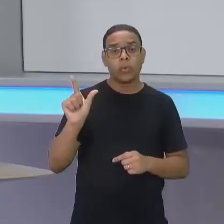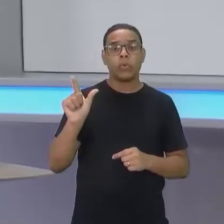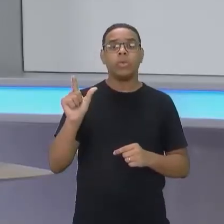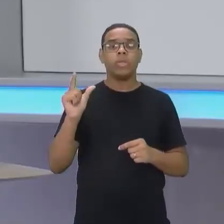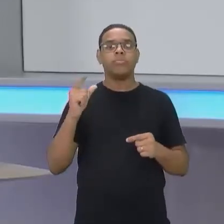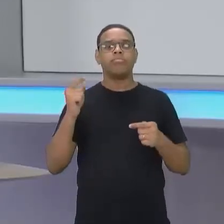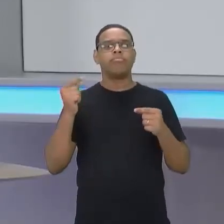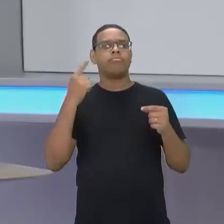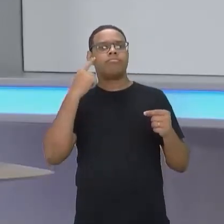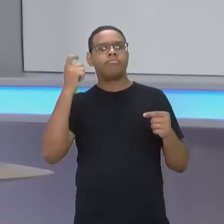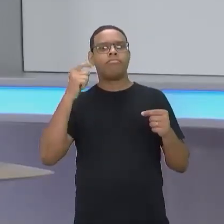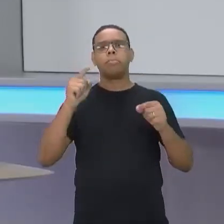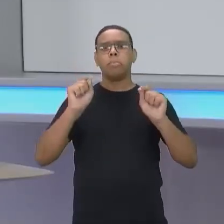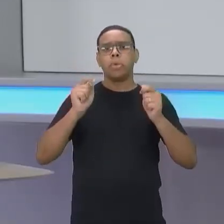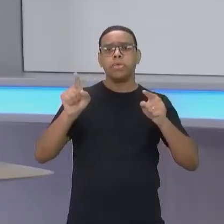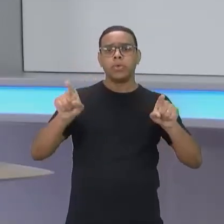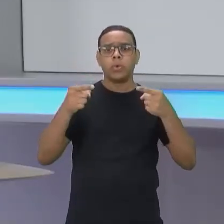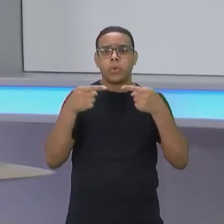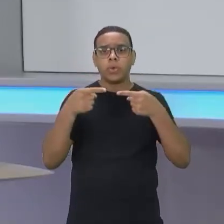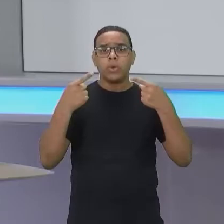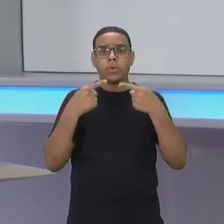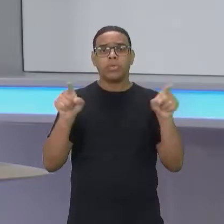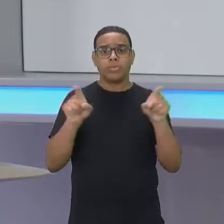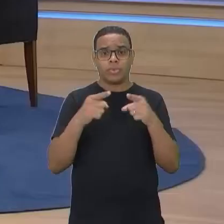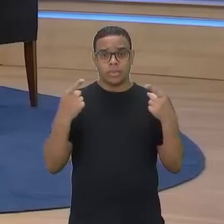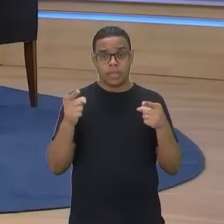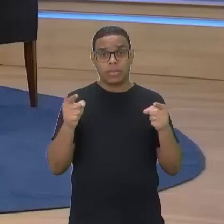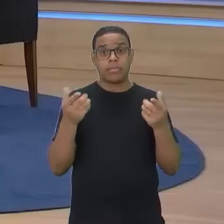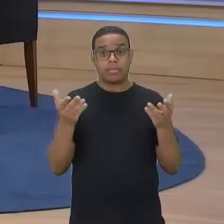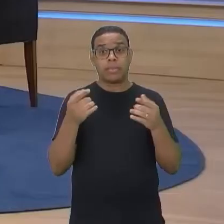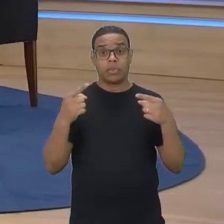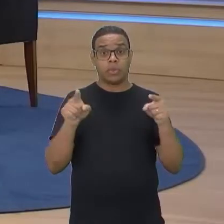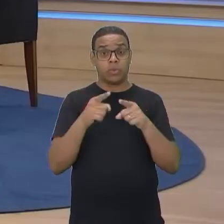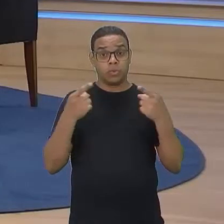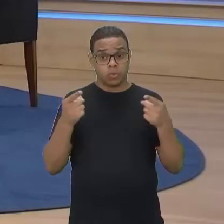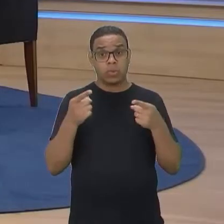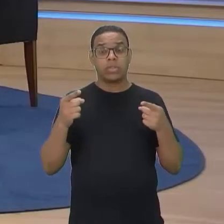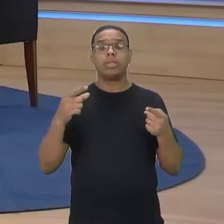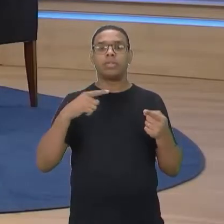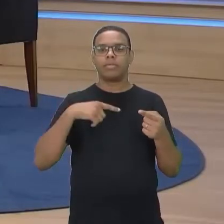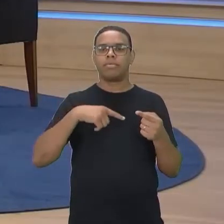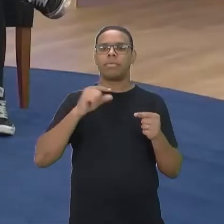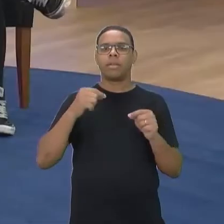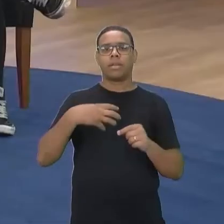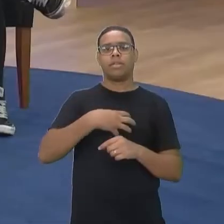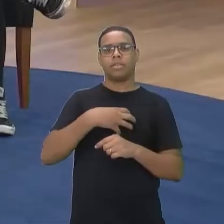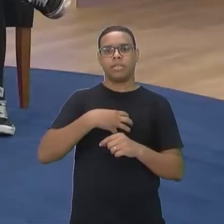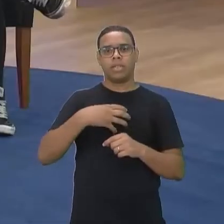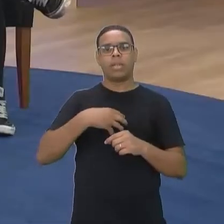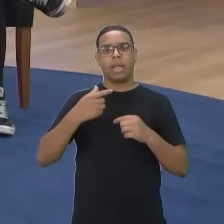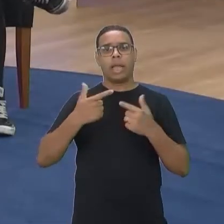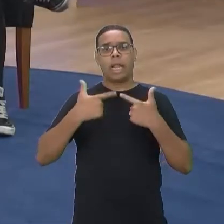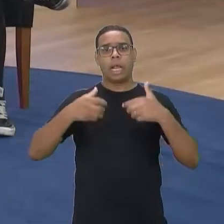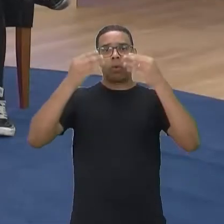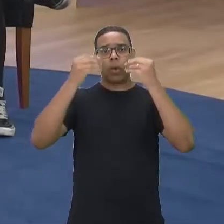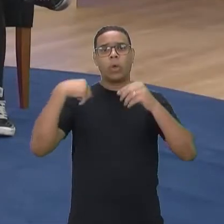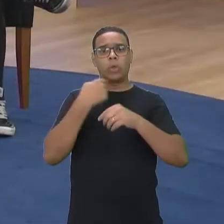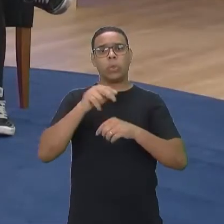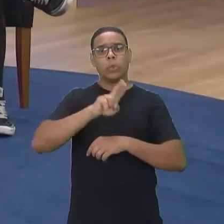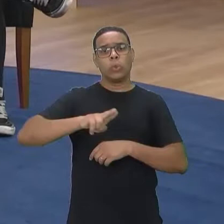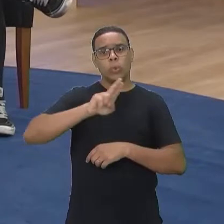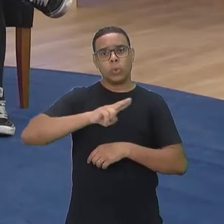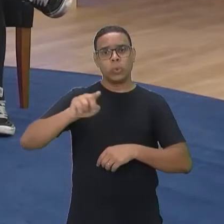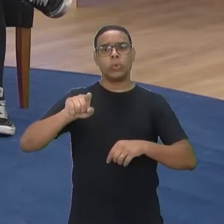Pode ser, por exemplo, a música. Não, e a música, querendo ou não, ela é uma das formas de linguagem que a gente usa